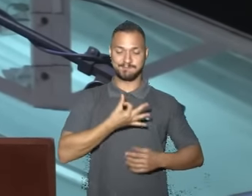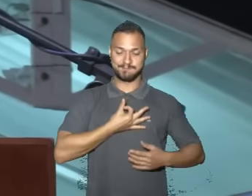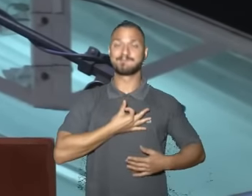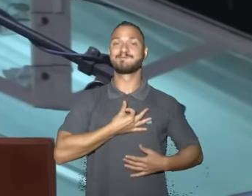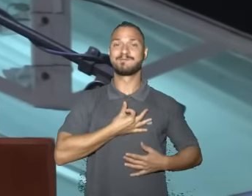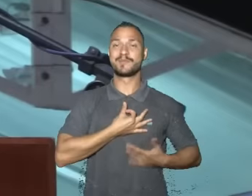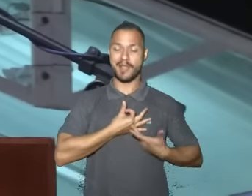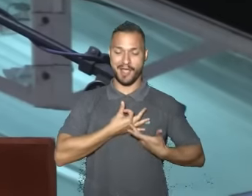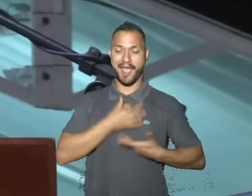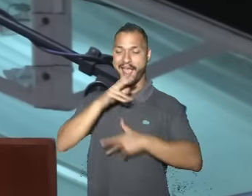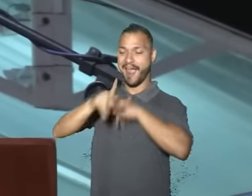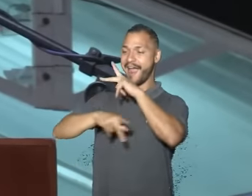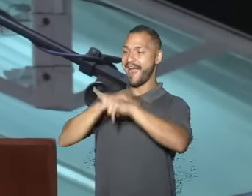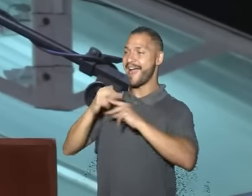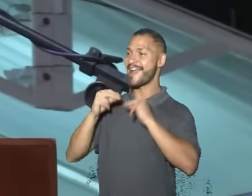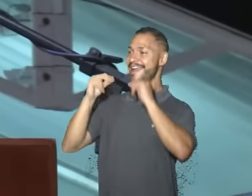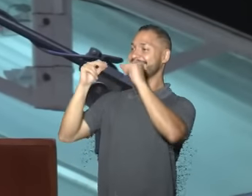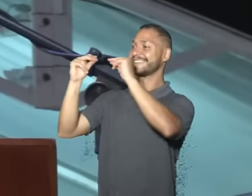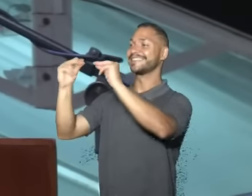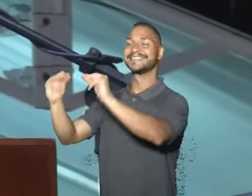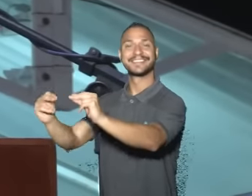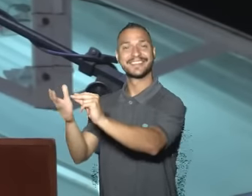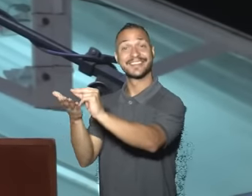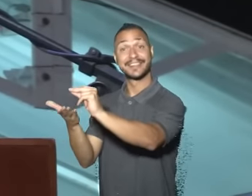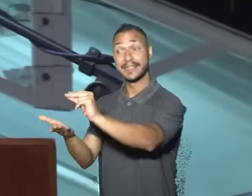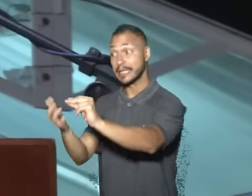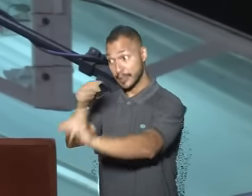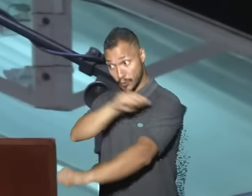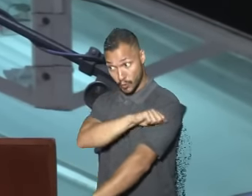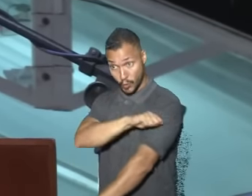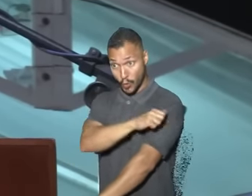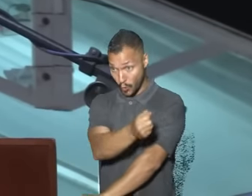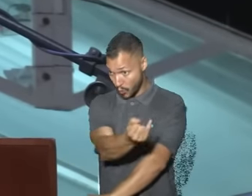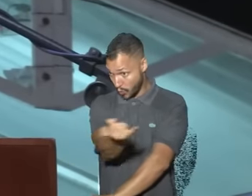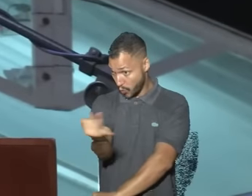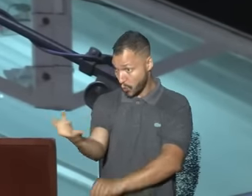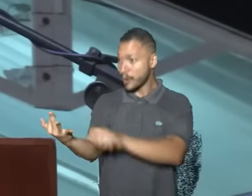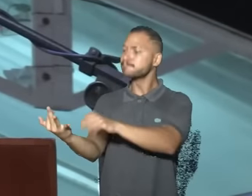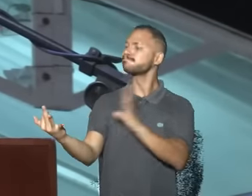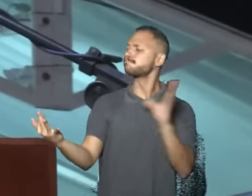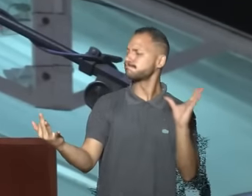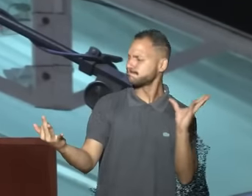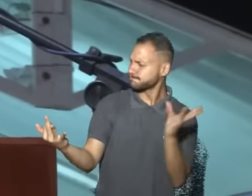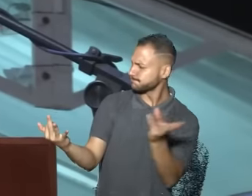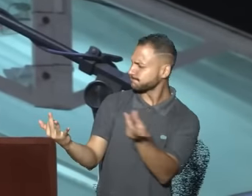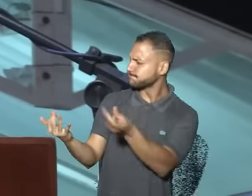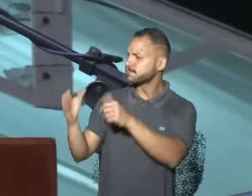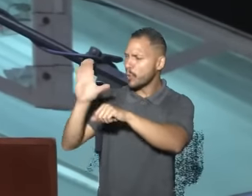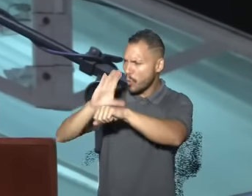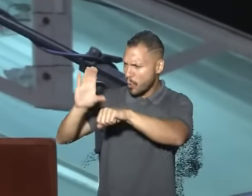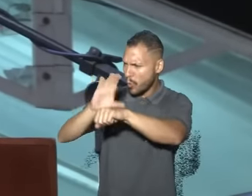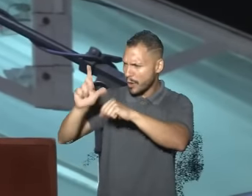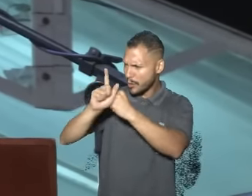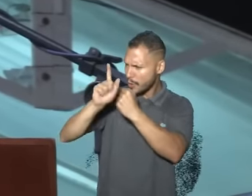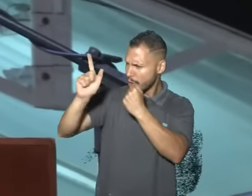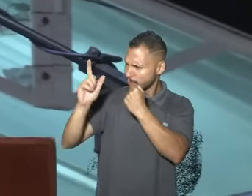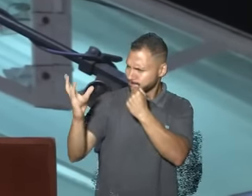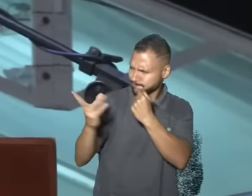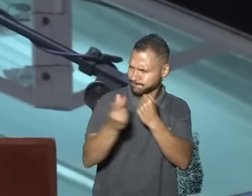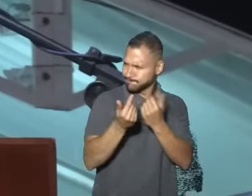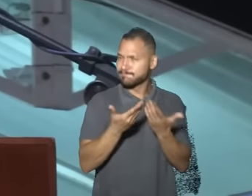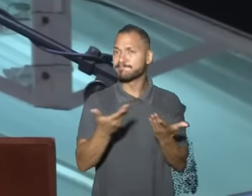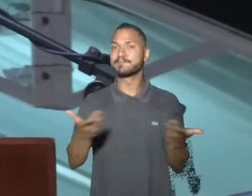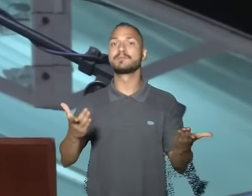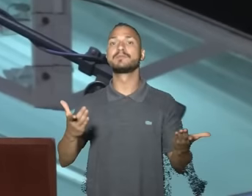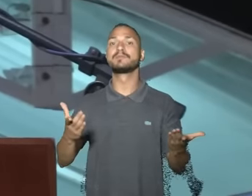honorífico concedido pela Universidade aos alunos que tiveram excelência em seus cursos de graduação, tendo